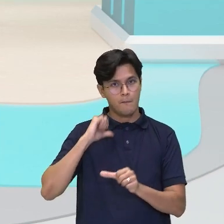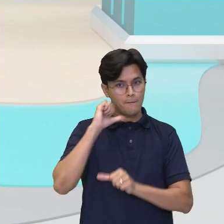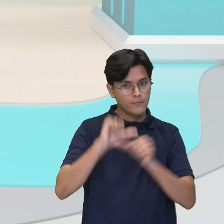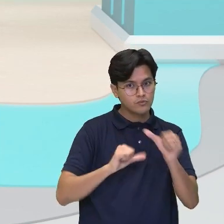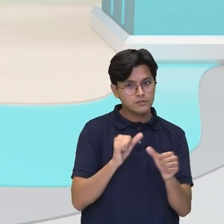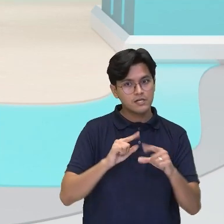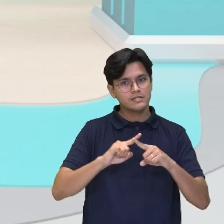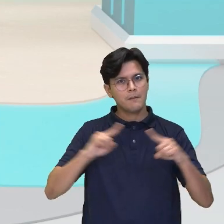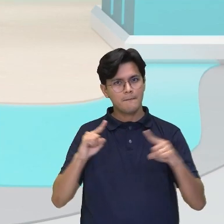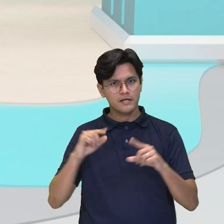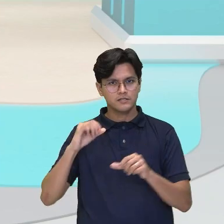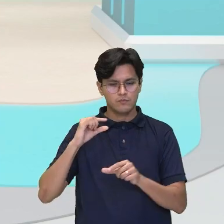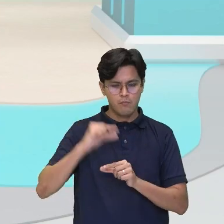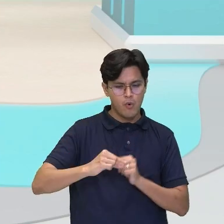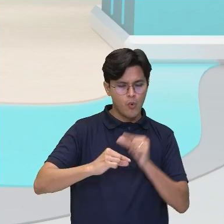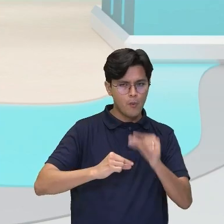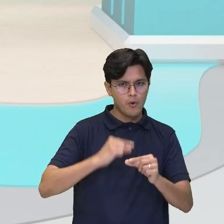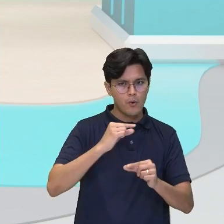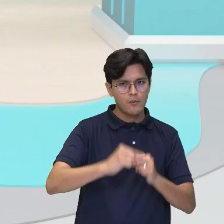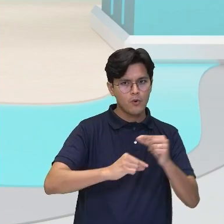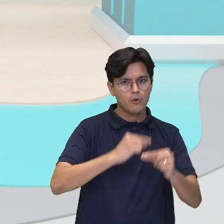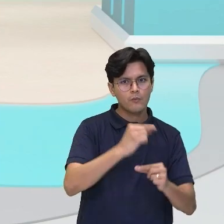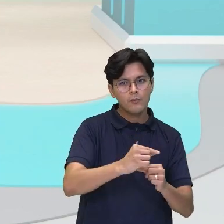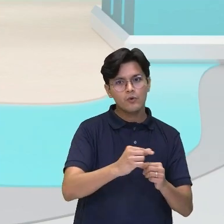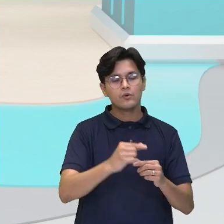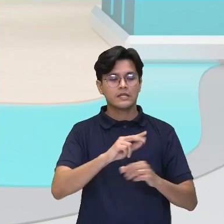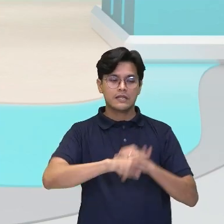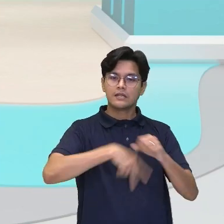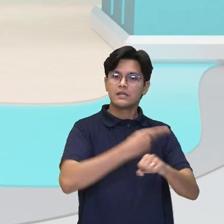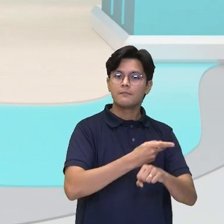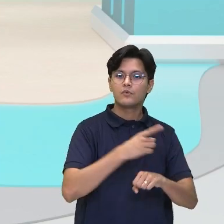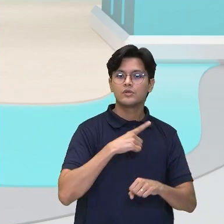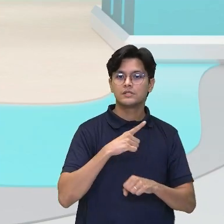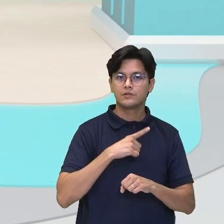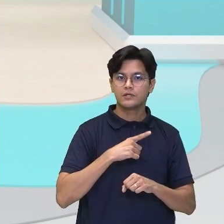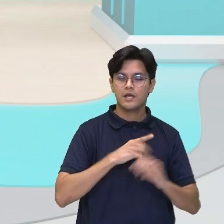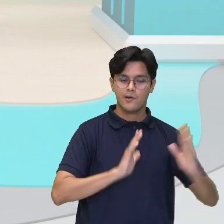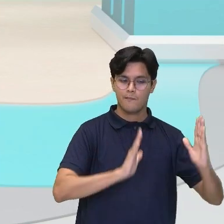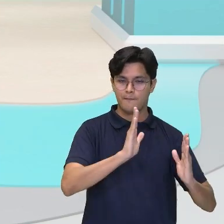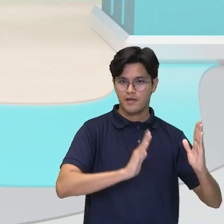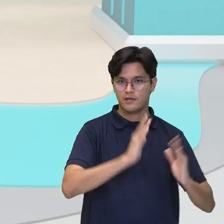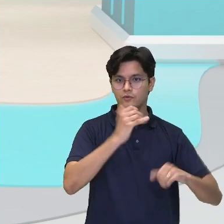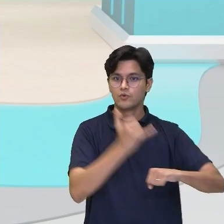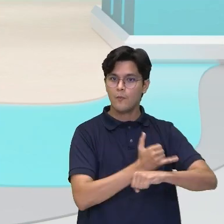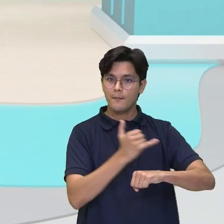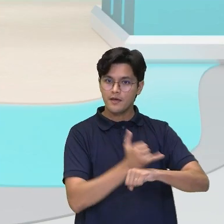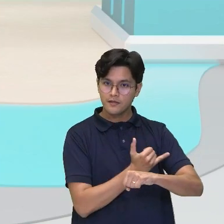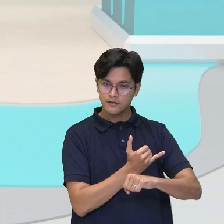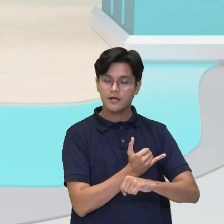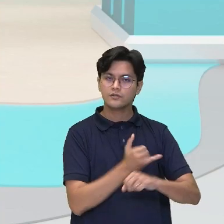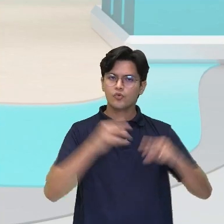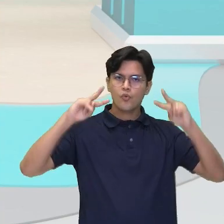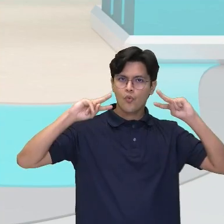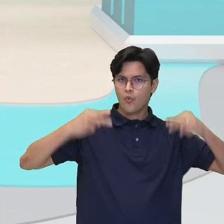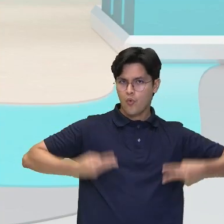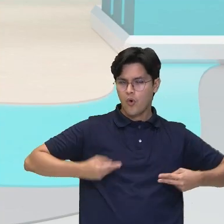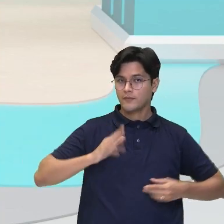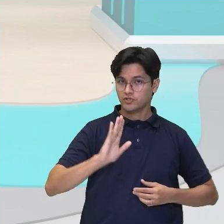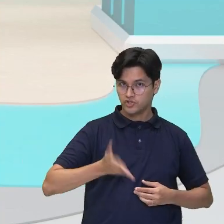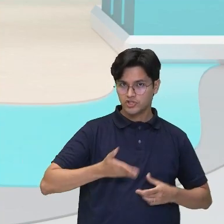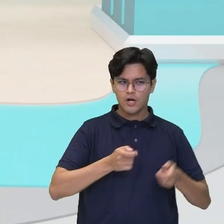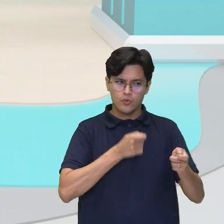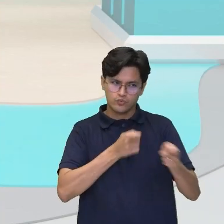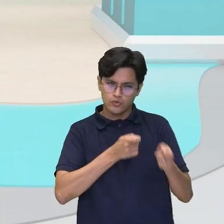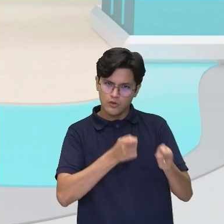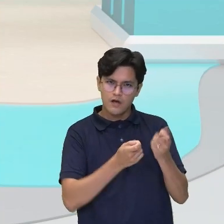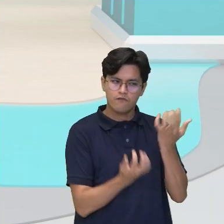e depois nós temos a idade dos metais, onde o homem já estava tendo o domínio do fogo também,